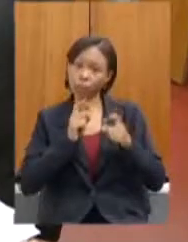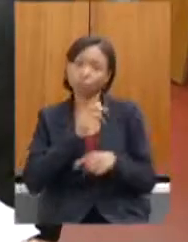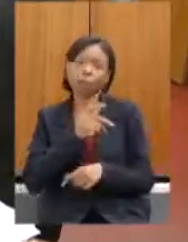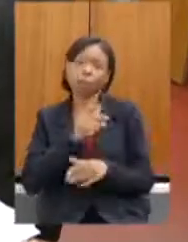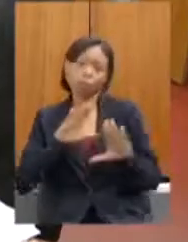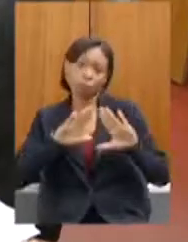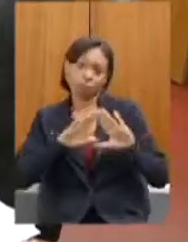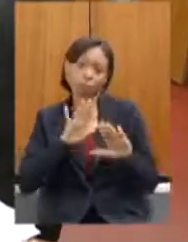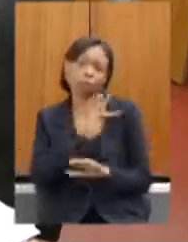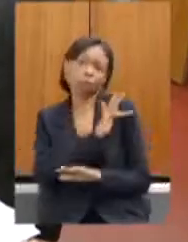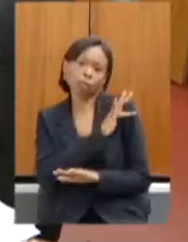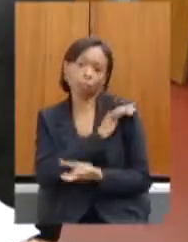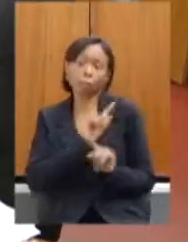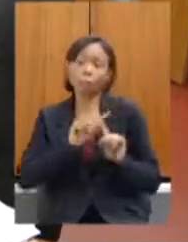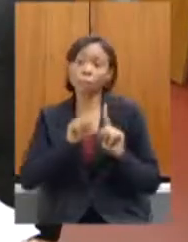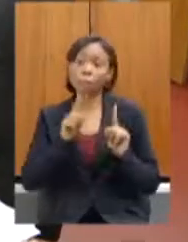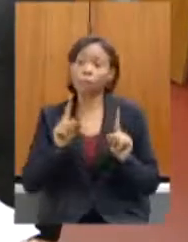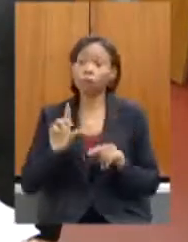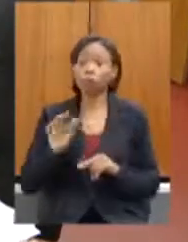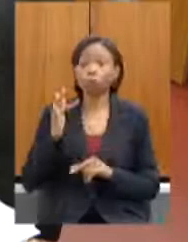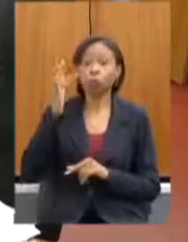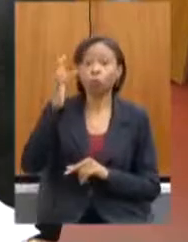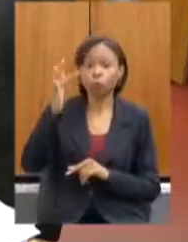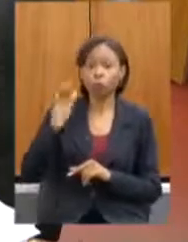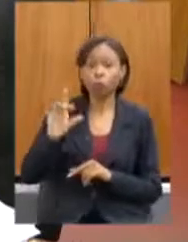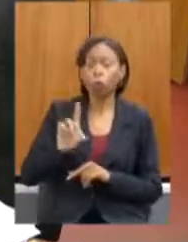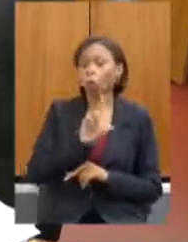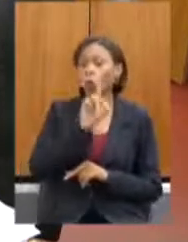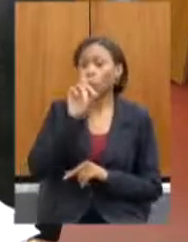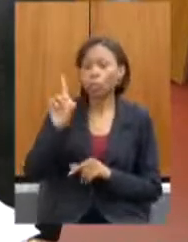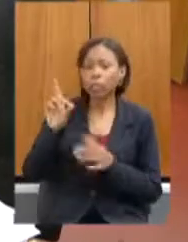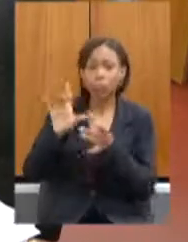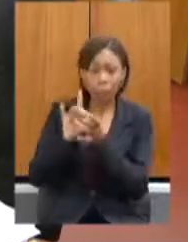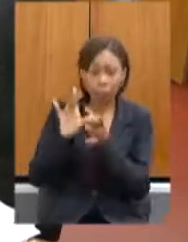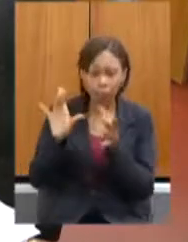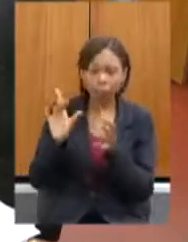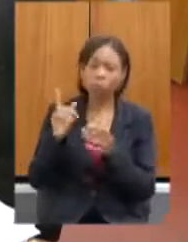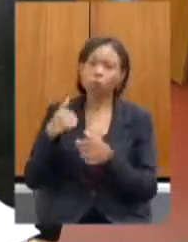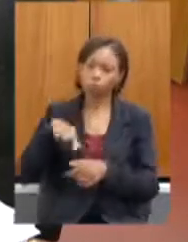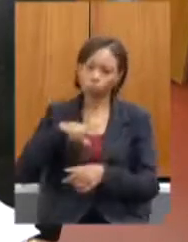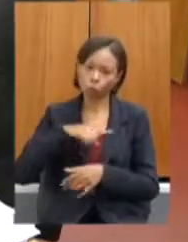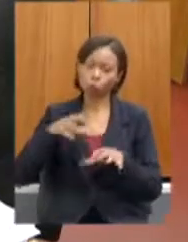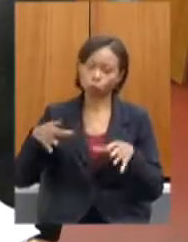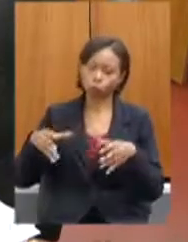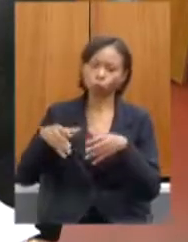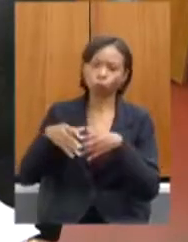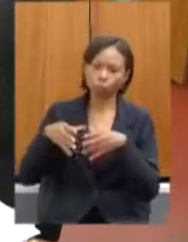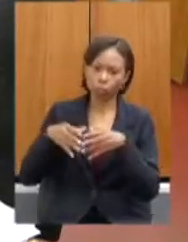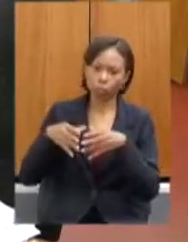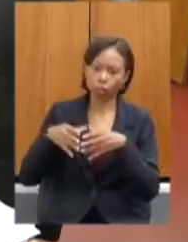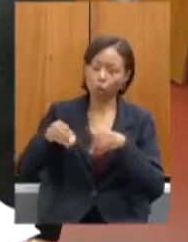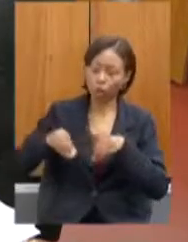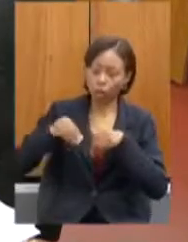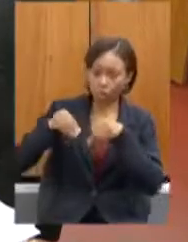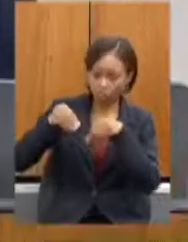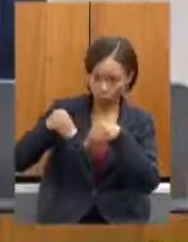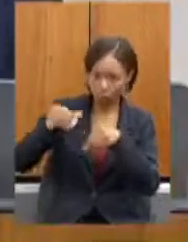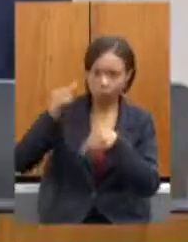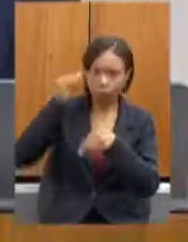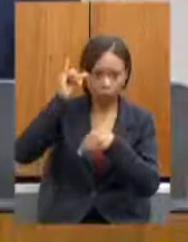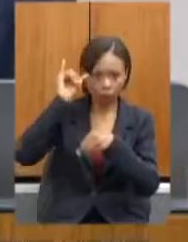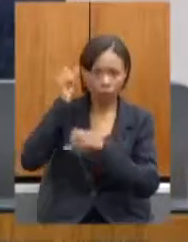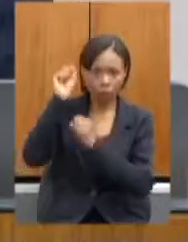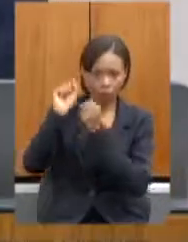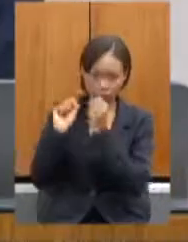data disponibilizada com certeza Nós faremos a reunião em conjunto com a comissão já agropecuária é muito importante para a gente